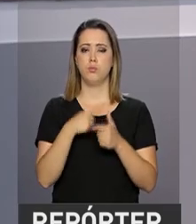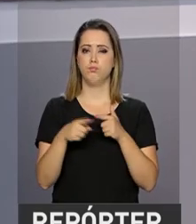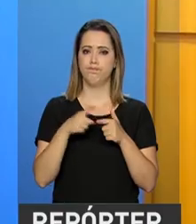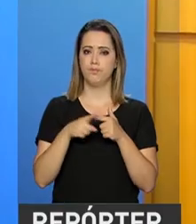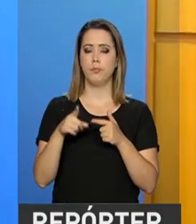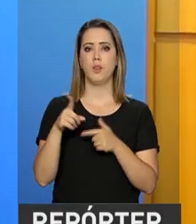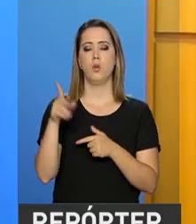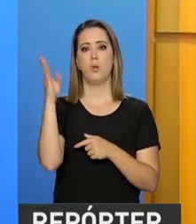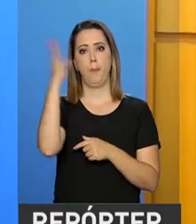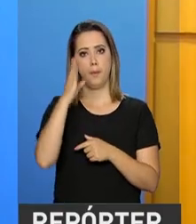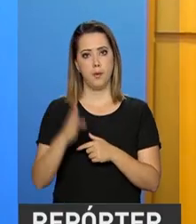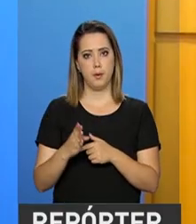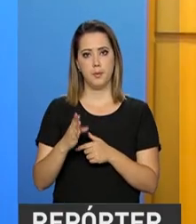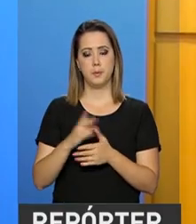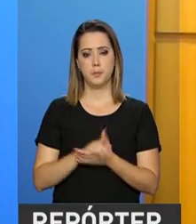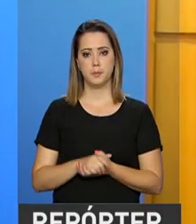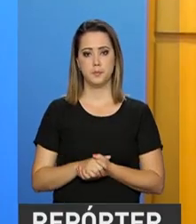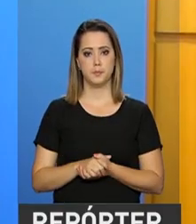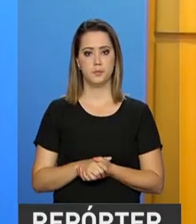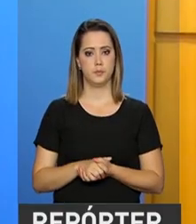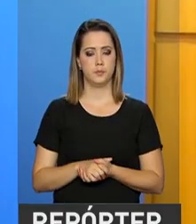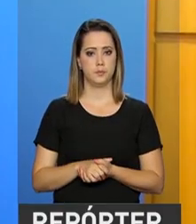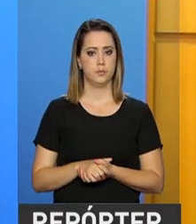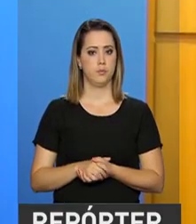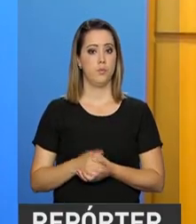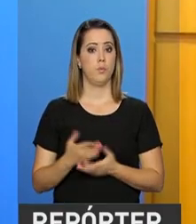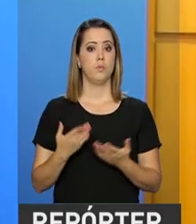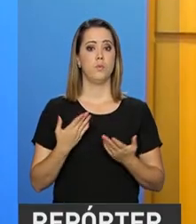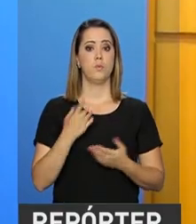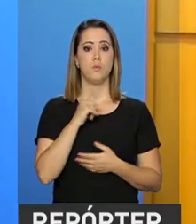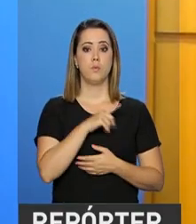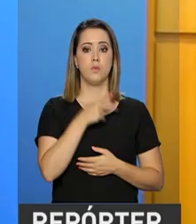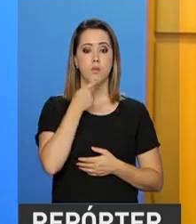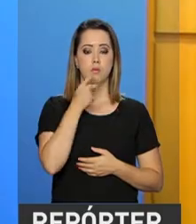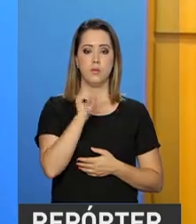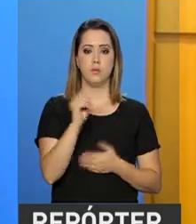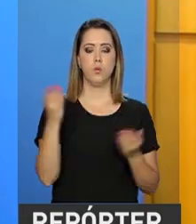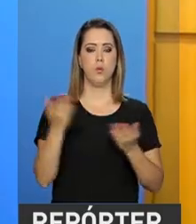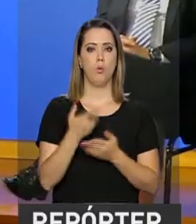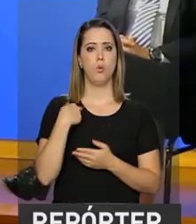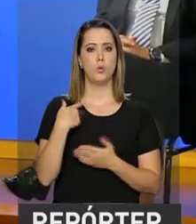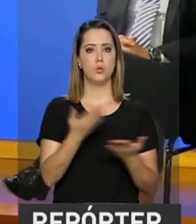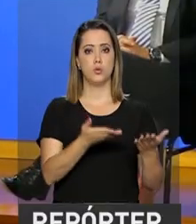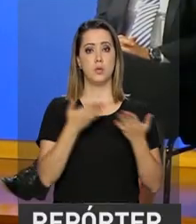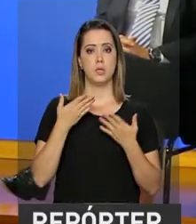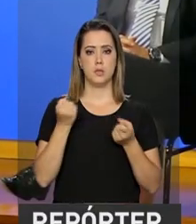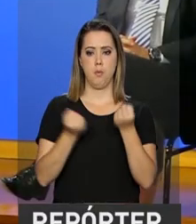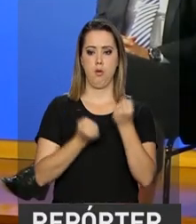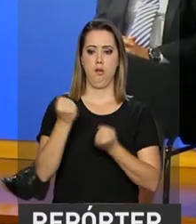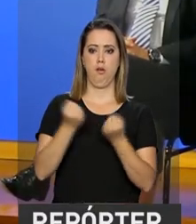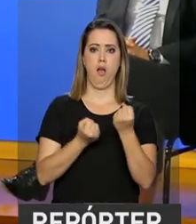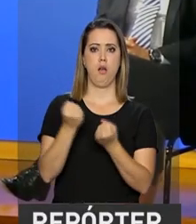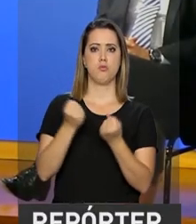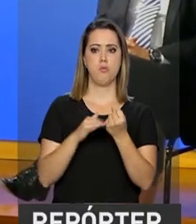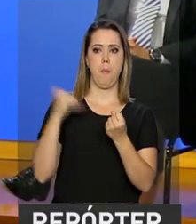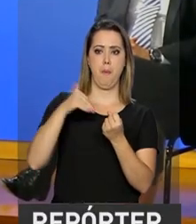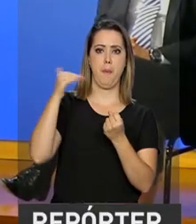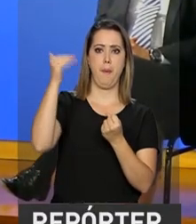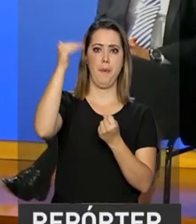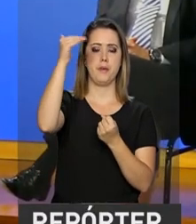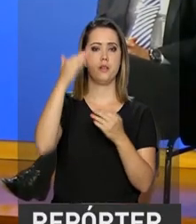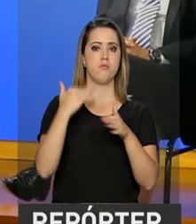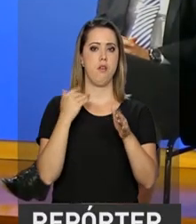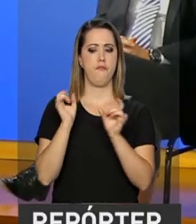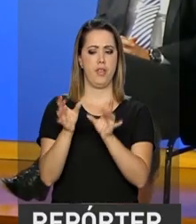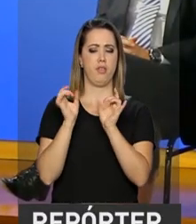país hoje na F Brave eu recebi as informações a produção de veículos motivos cresceu enormemente